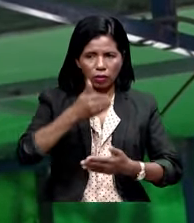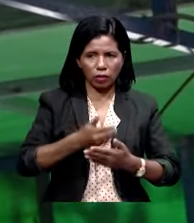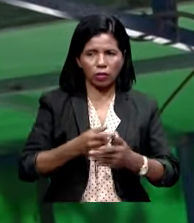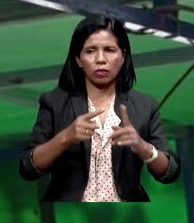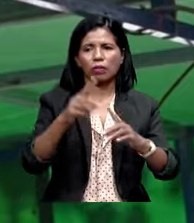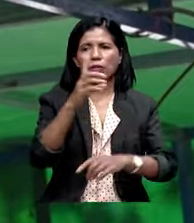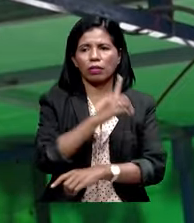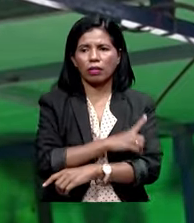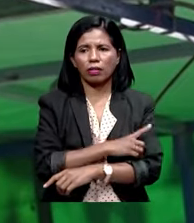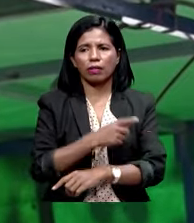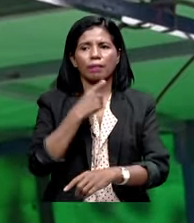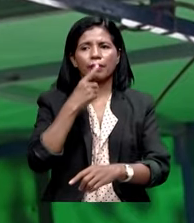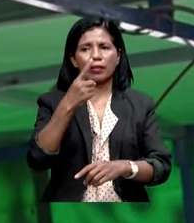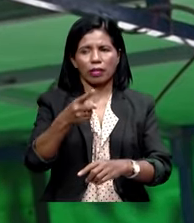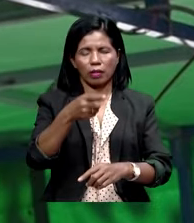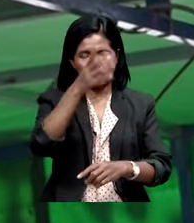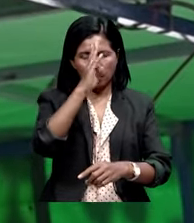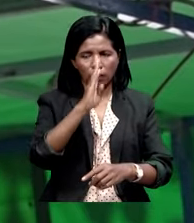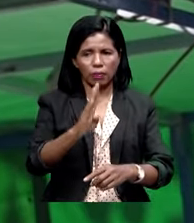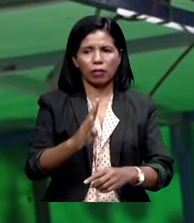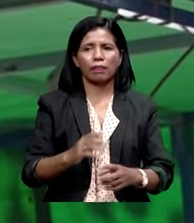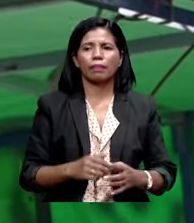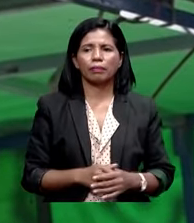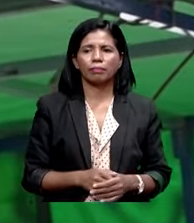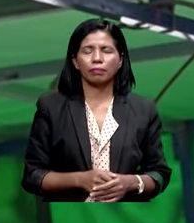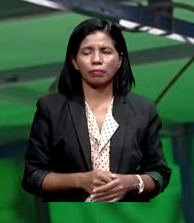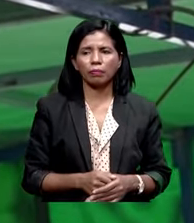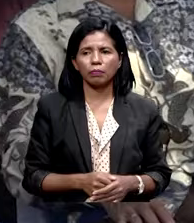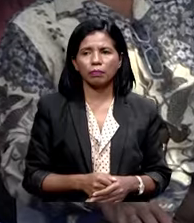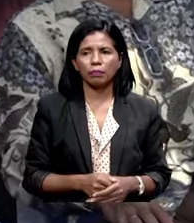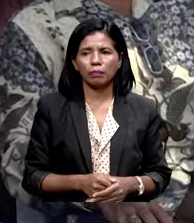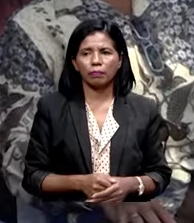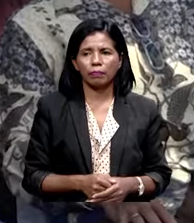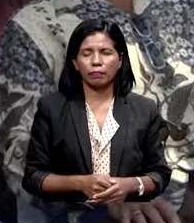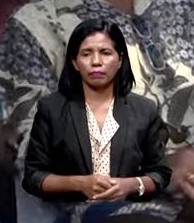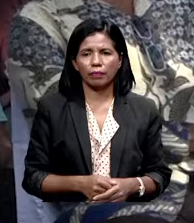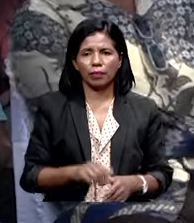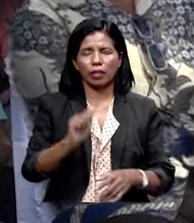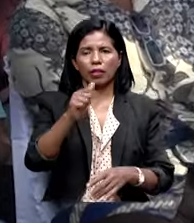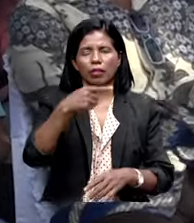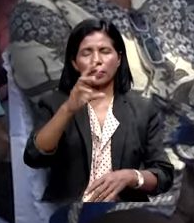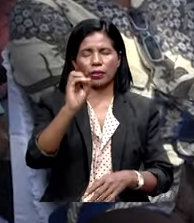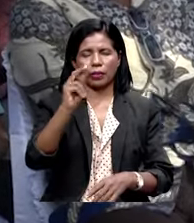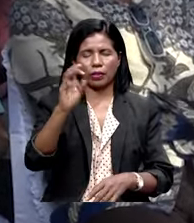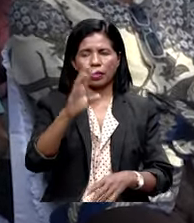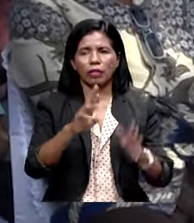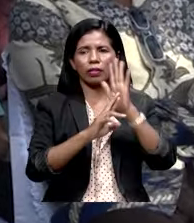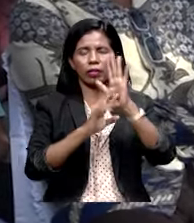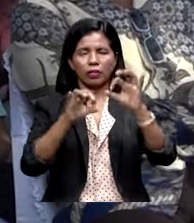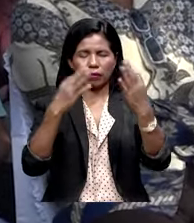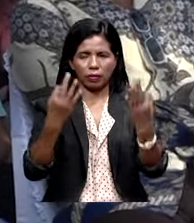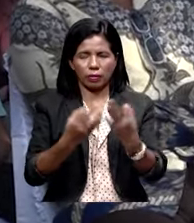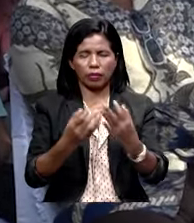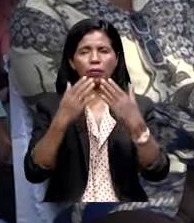oin, nia hatamba, na maroma, que nia bolo ne. Aristone Viegas Amaral Lopes representa a família.